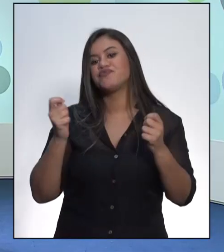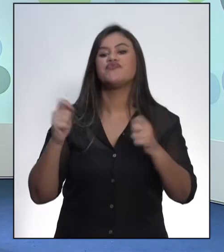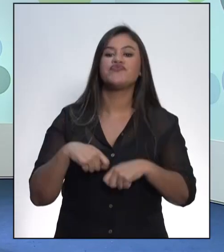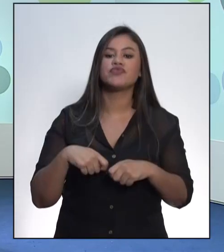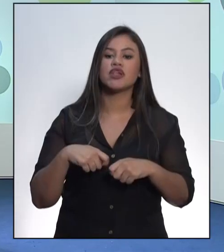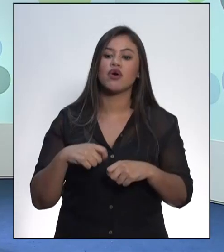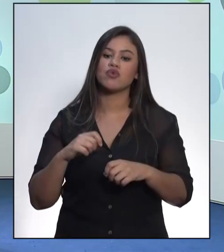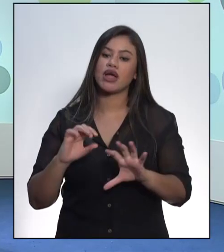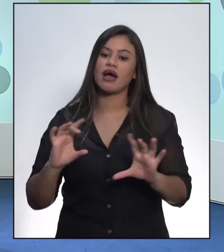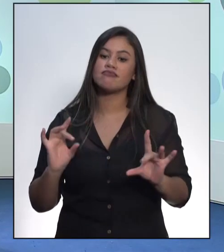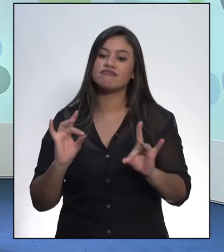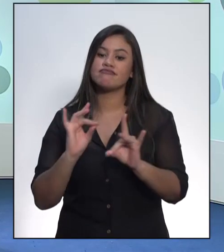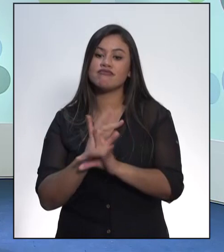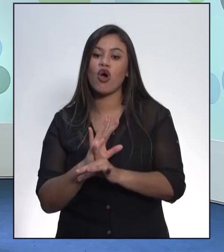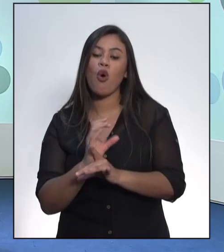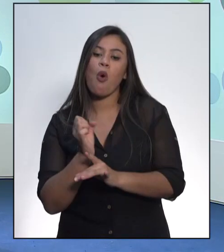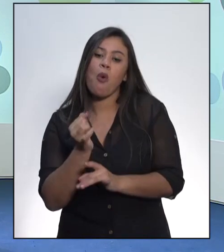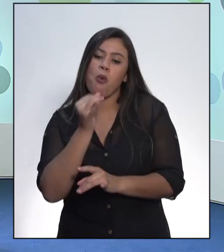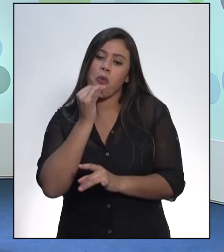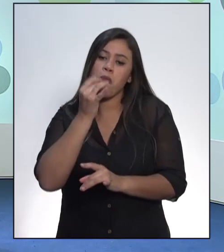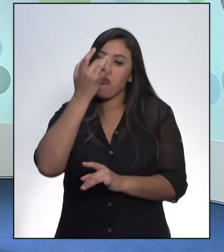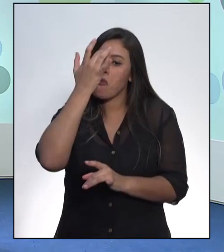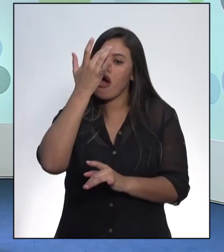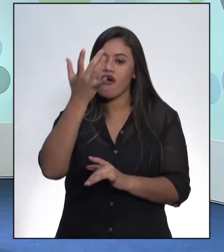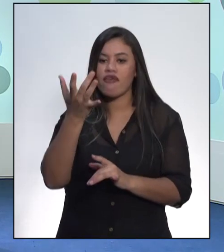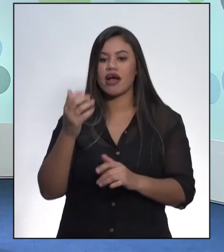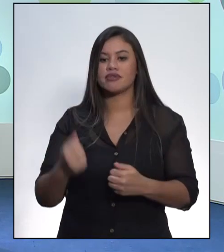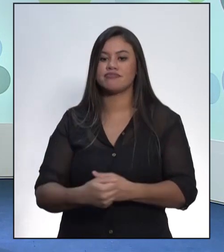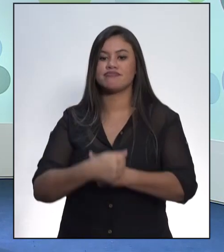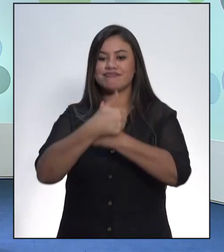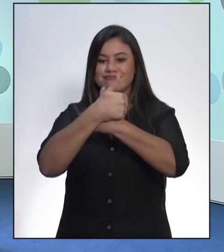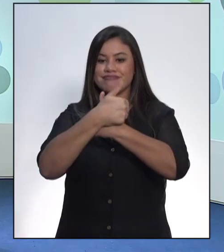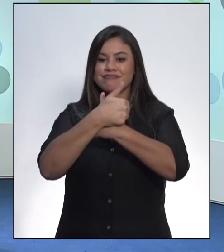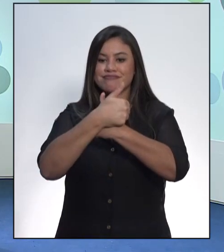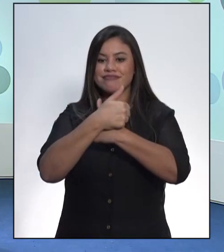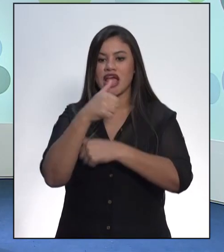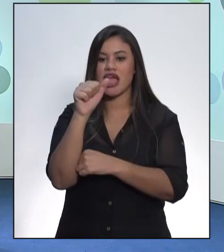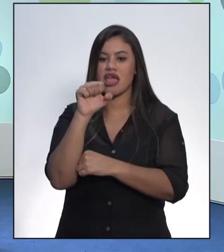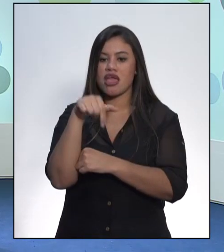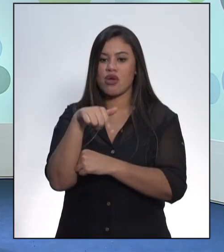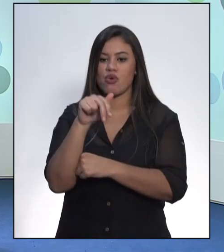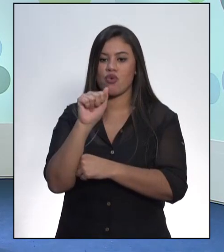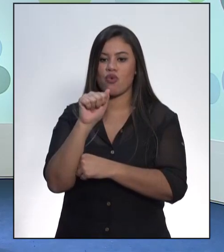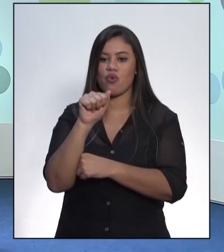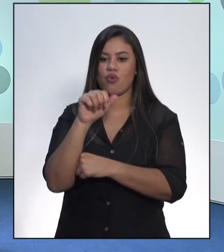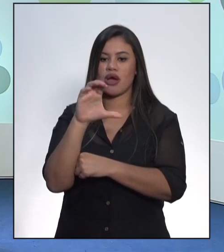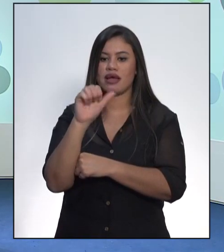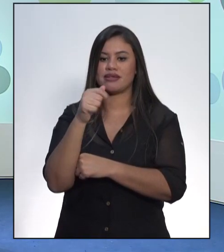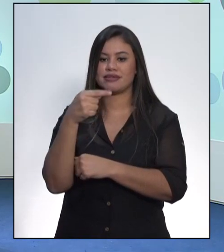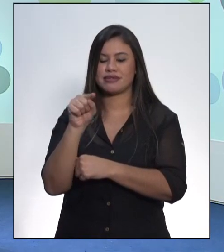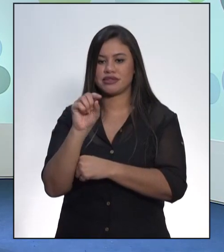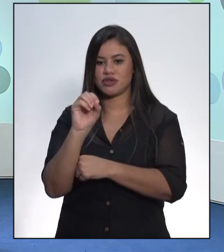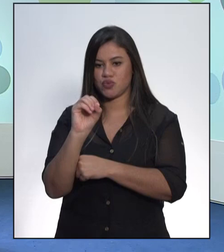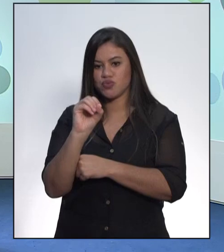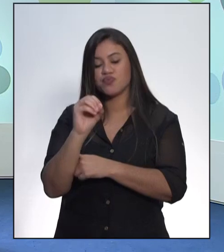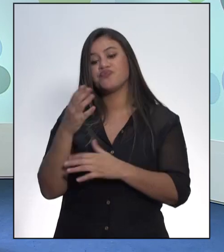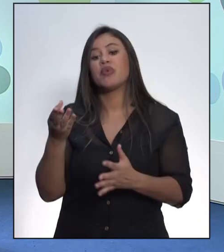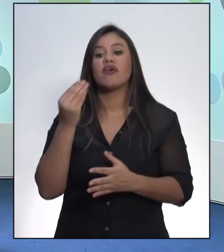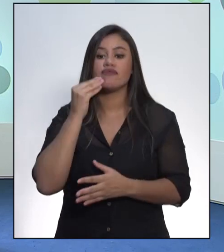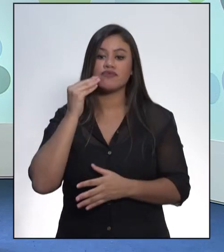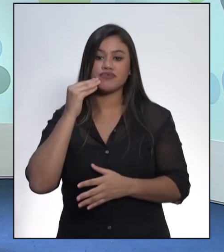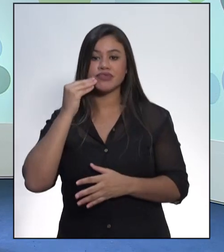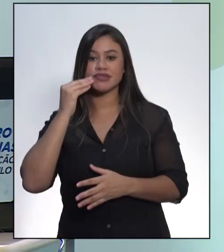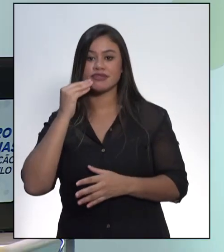algumas das equações. Vamos tentar ver aí, né, se vocês conseguiram identificar isso. Eu vou dar uma atividade para vocês, e